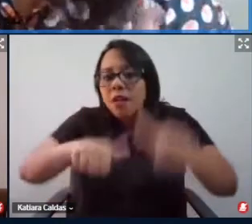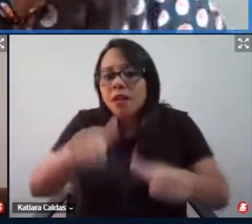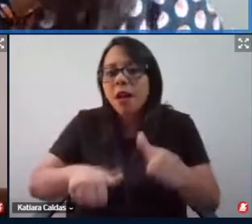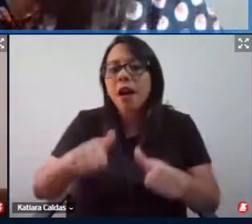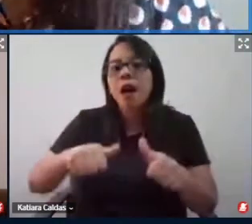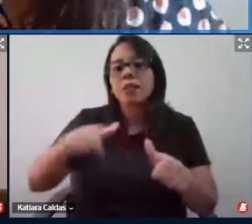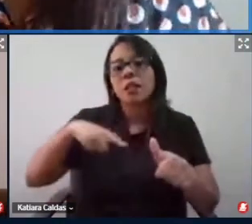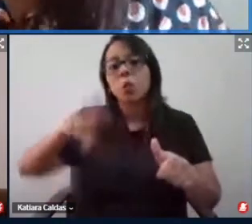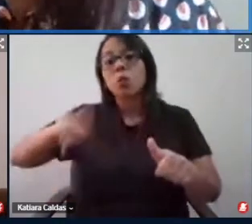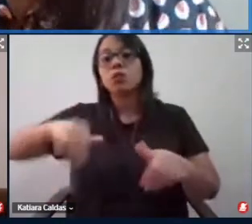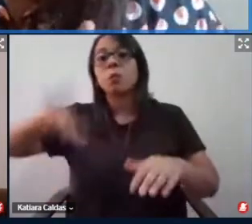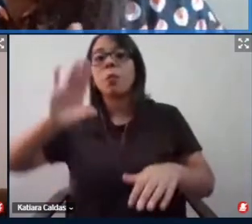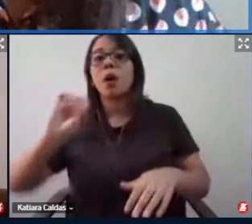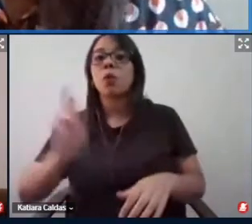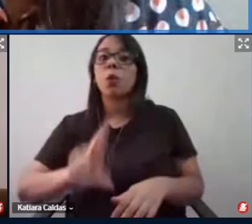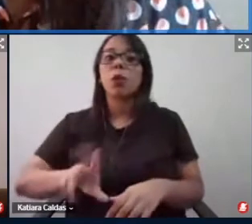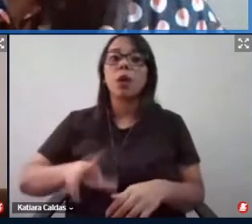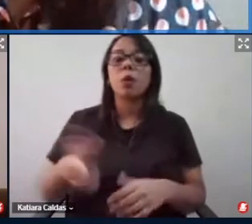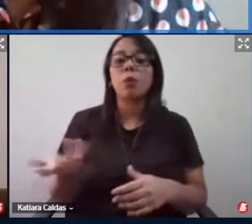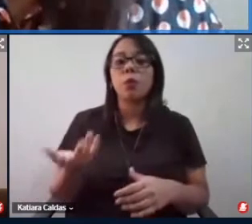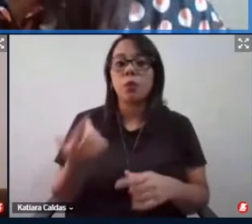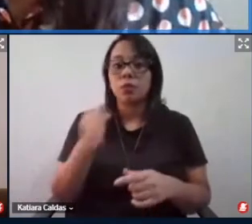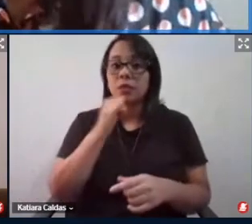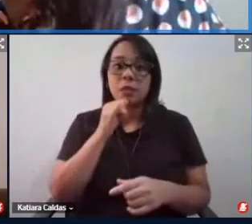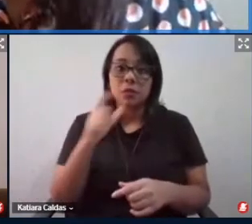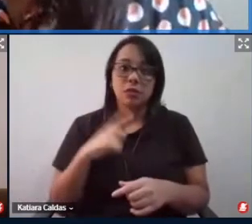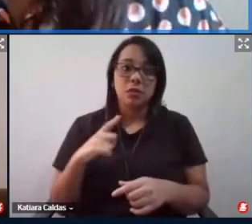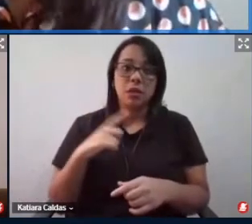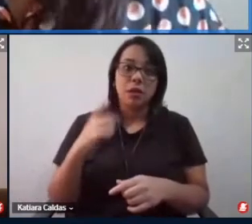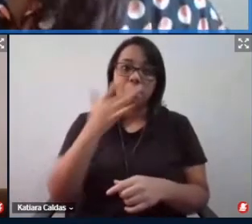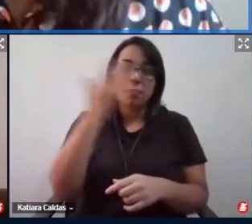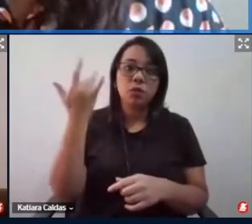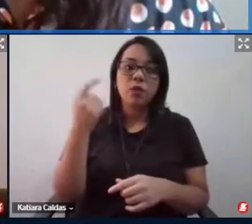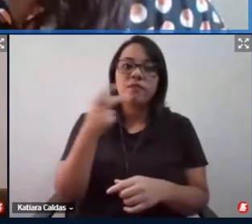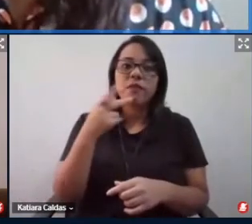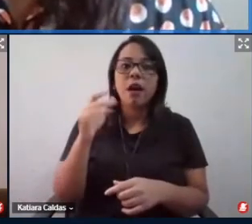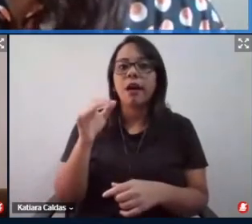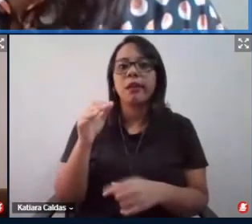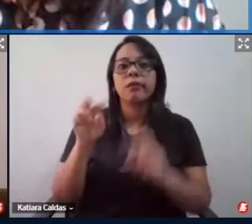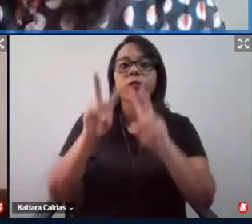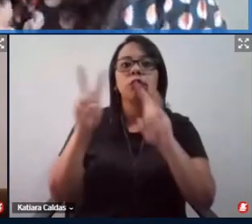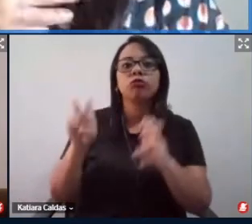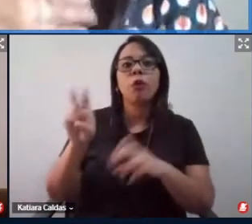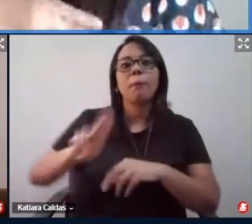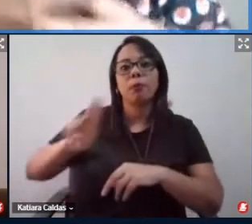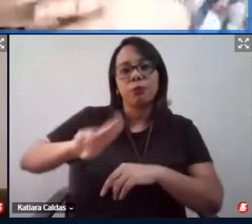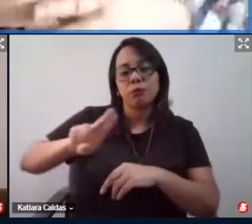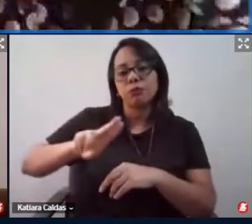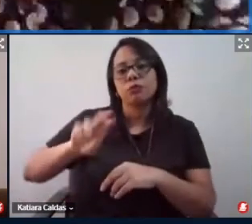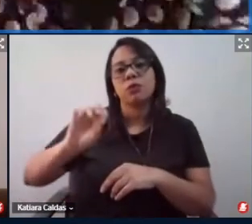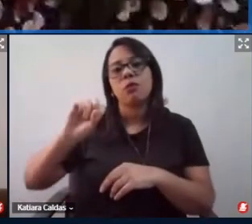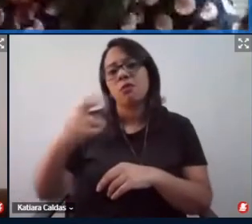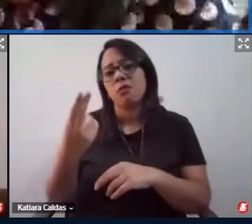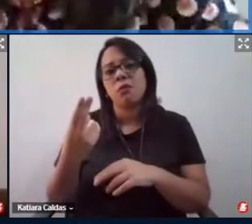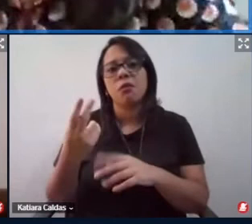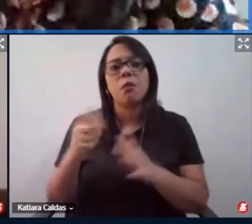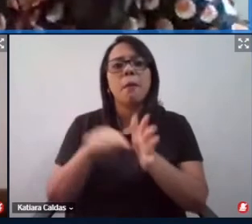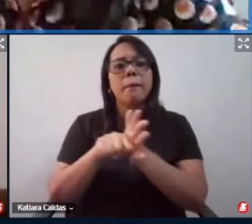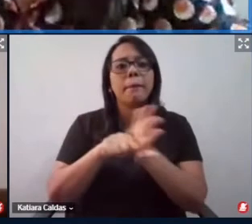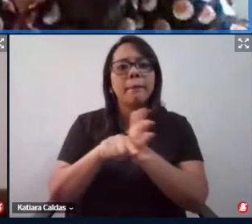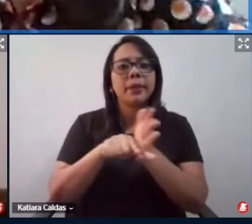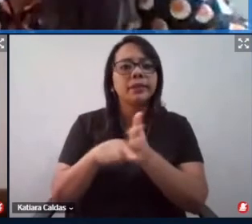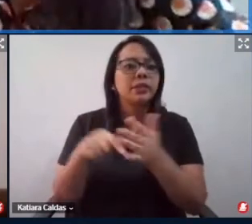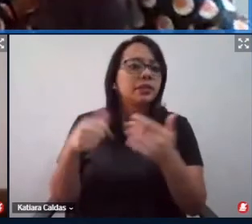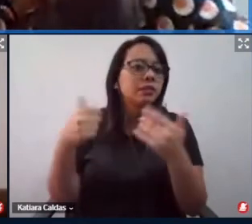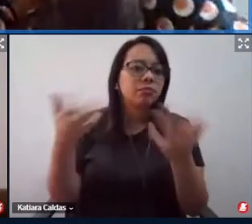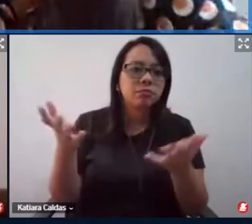Porque tem pessoas que, por exemplo, em relação à frequência, ou se pesquisa